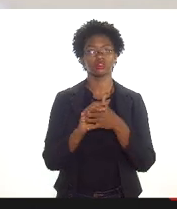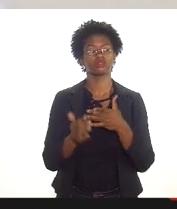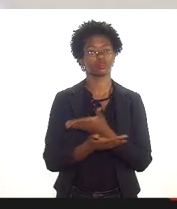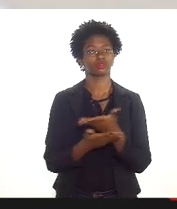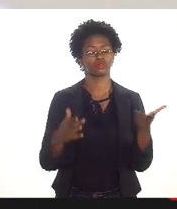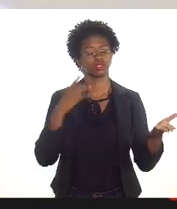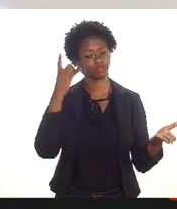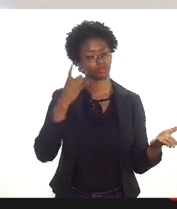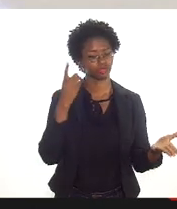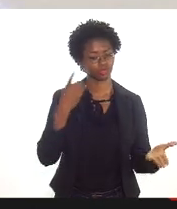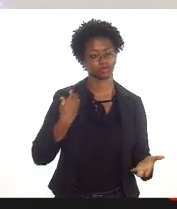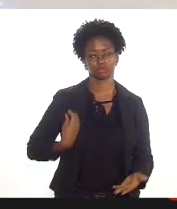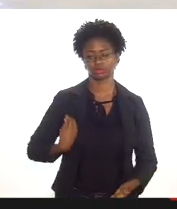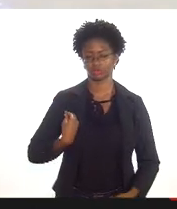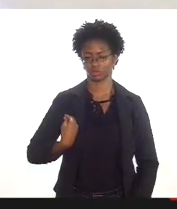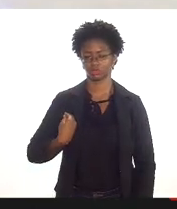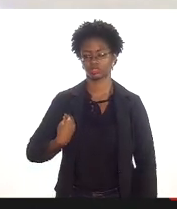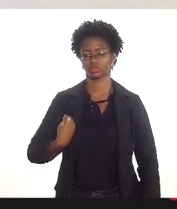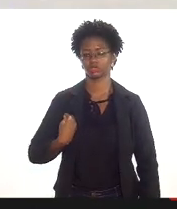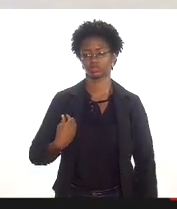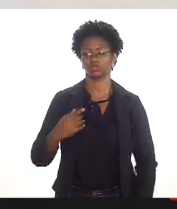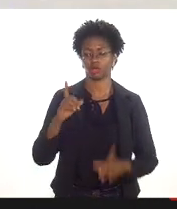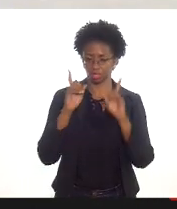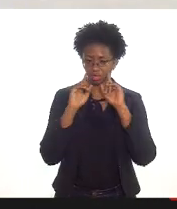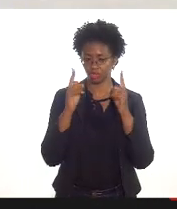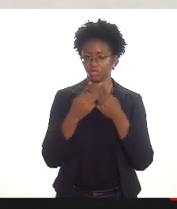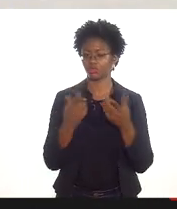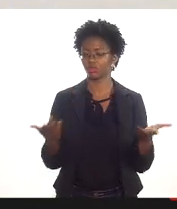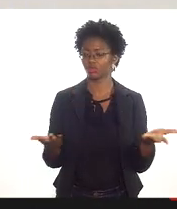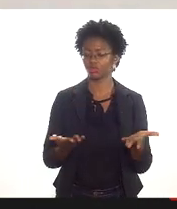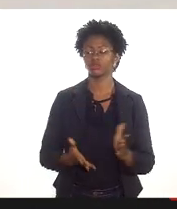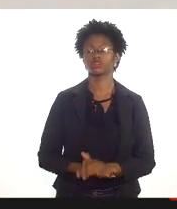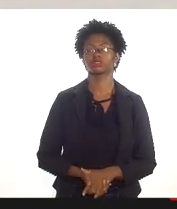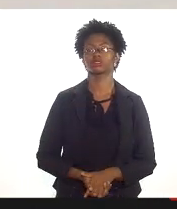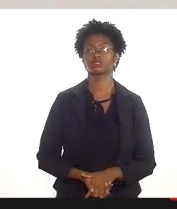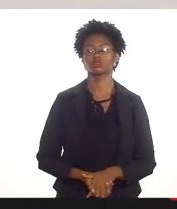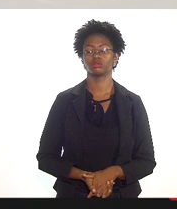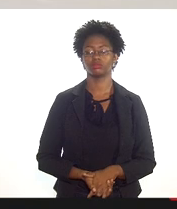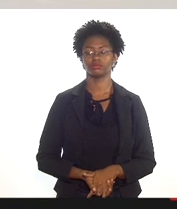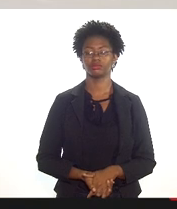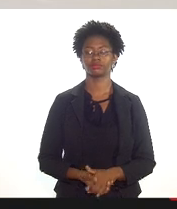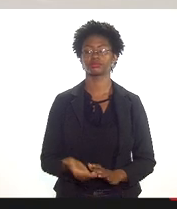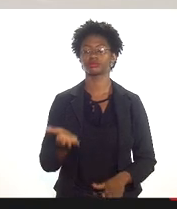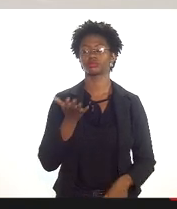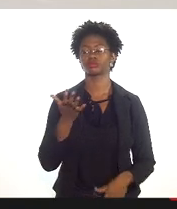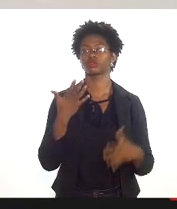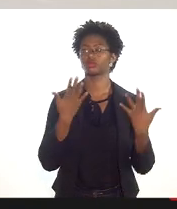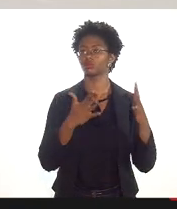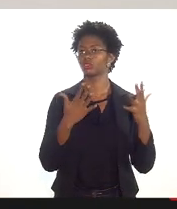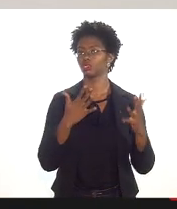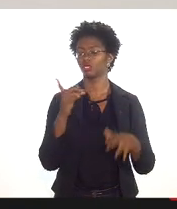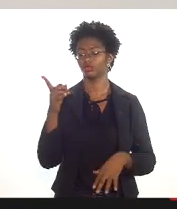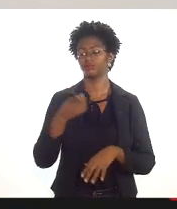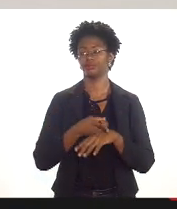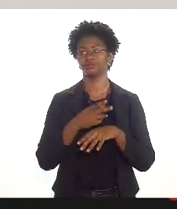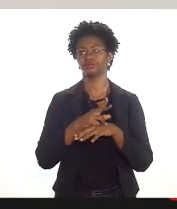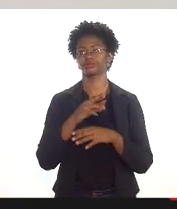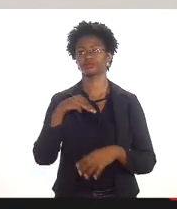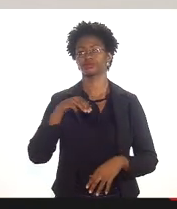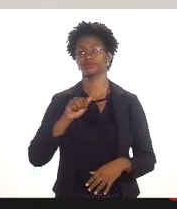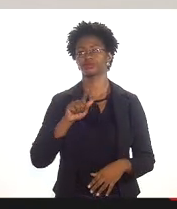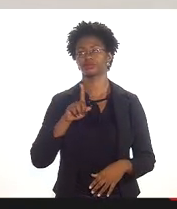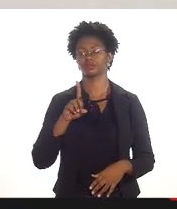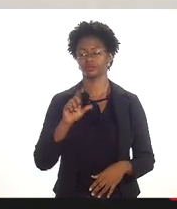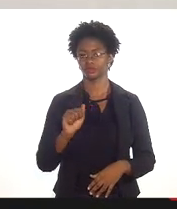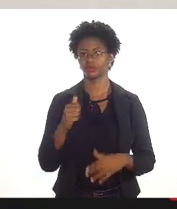deputados e presentes nessa reunião. Eu queria parabenizar a doutora Magda pela